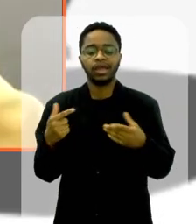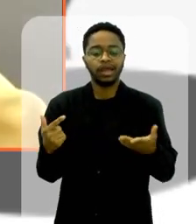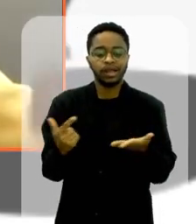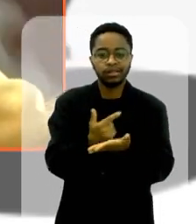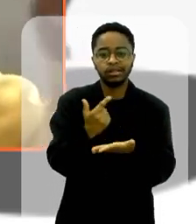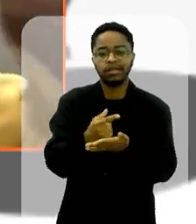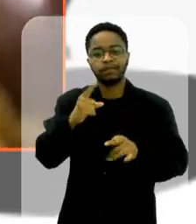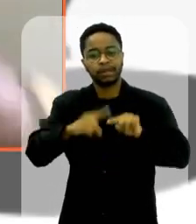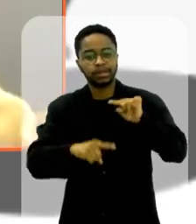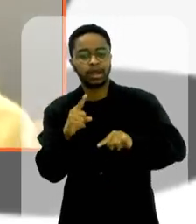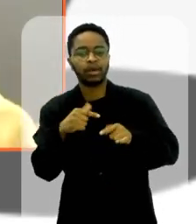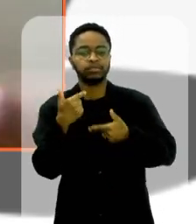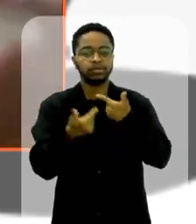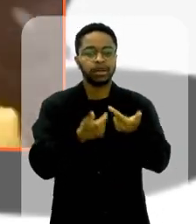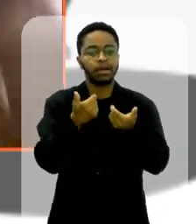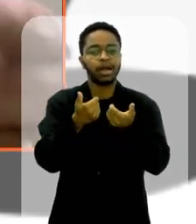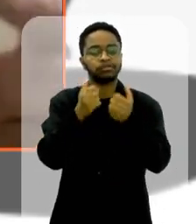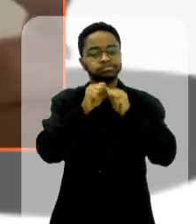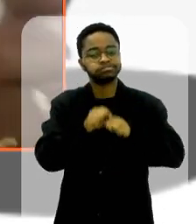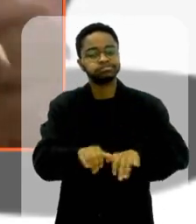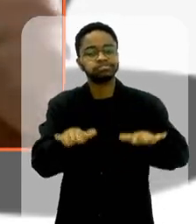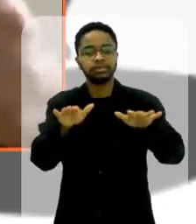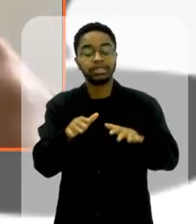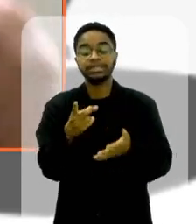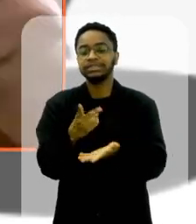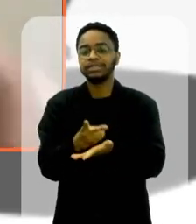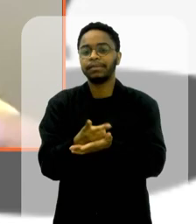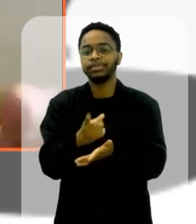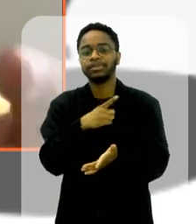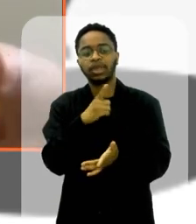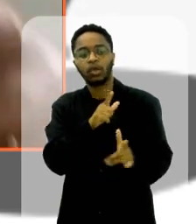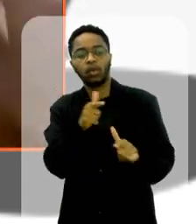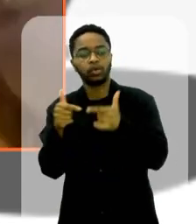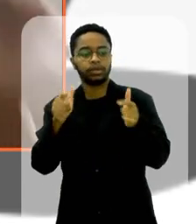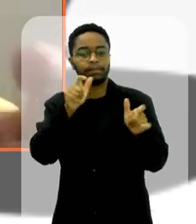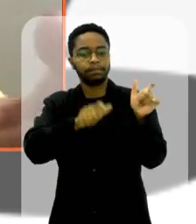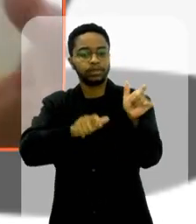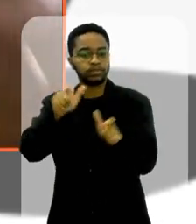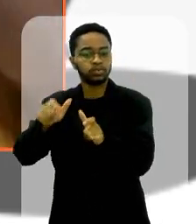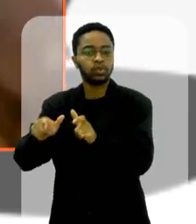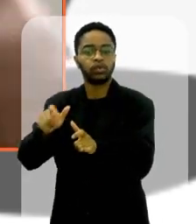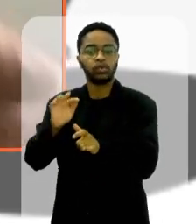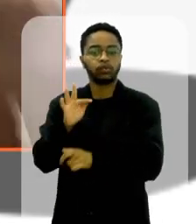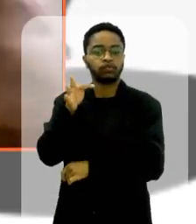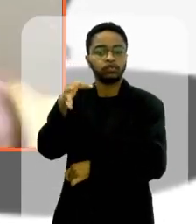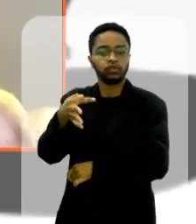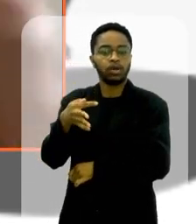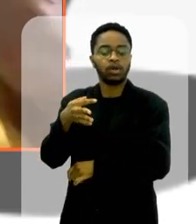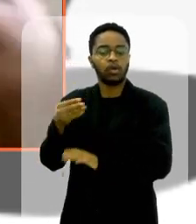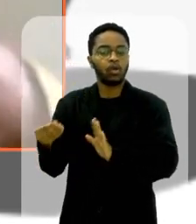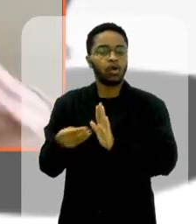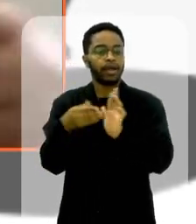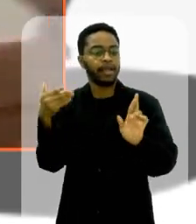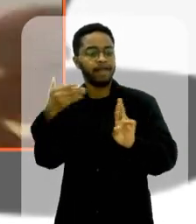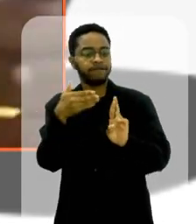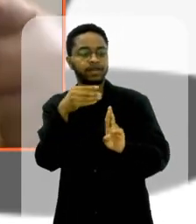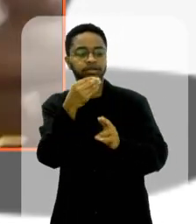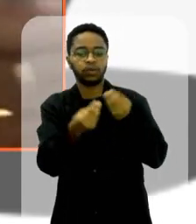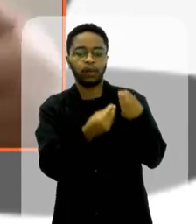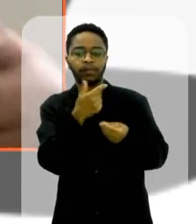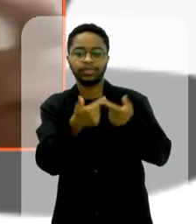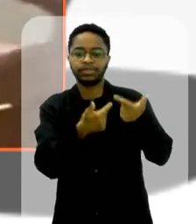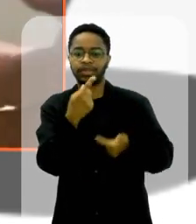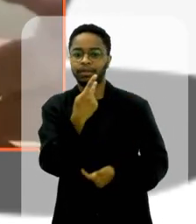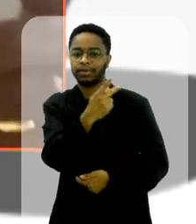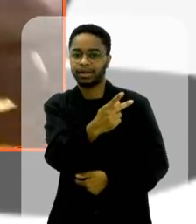suas obras, pelo seu trabalho. Sempre terá alguém que um dia vai se referenciar ao